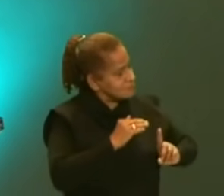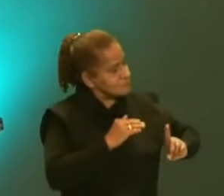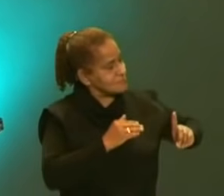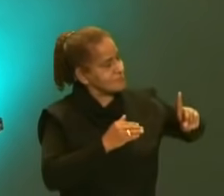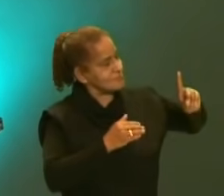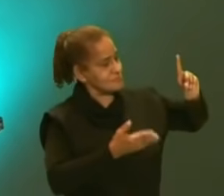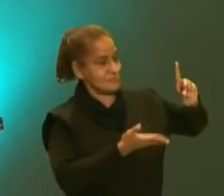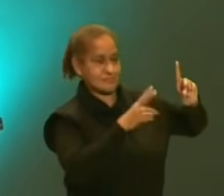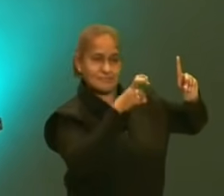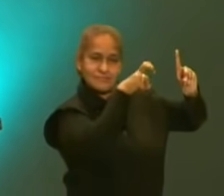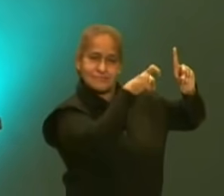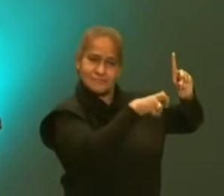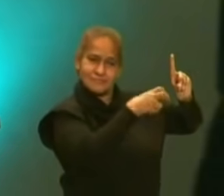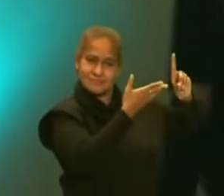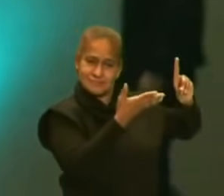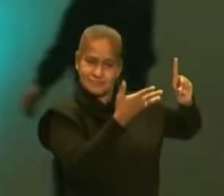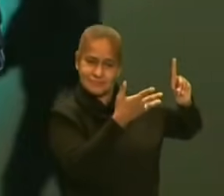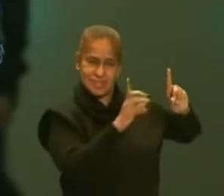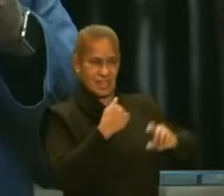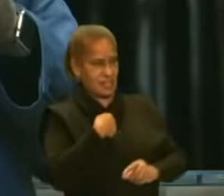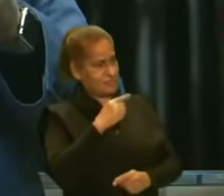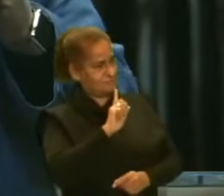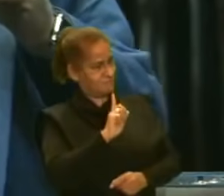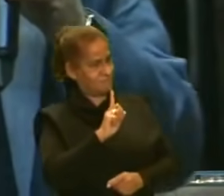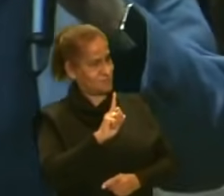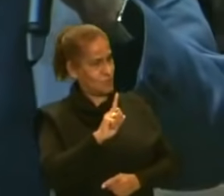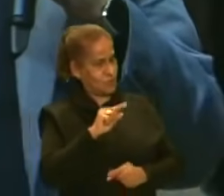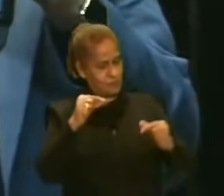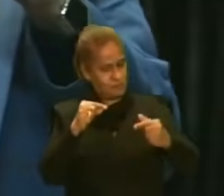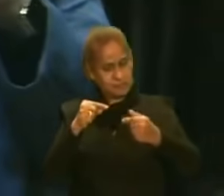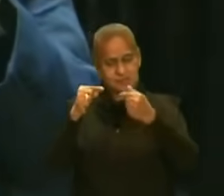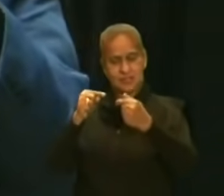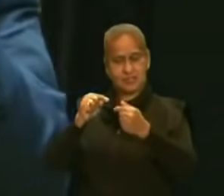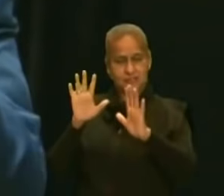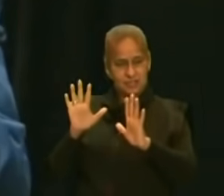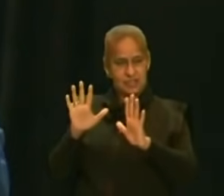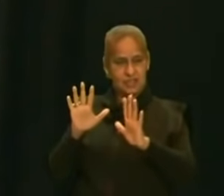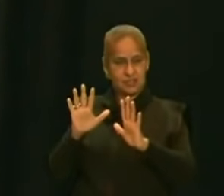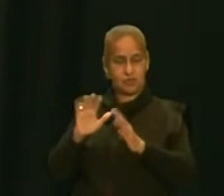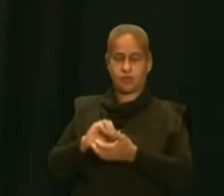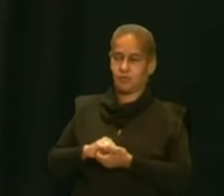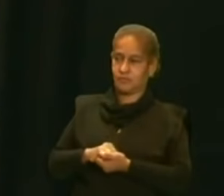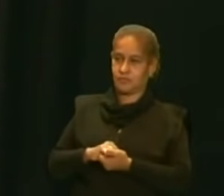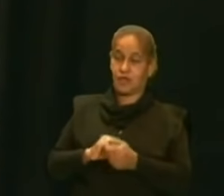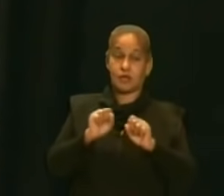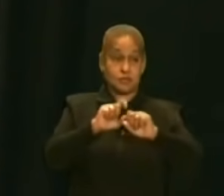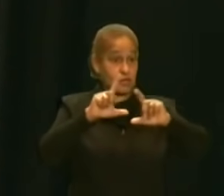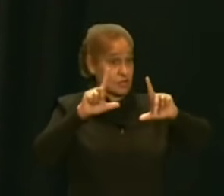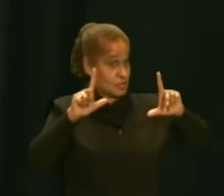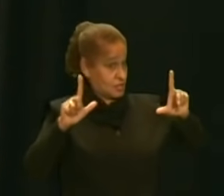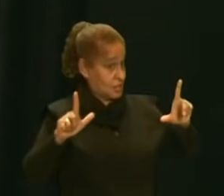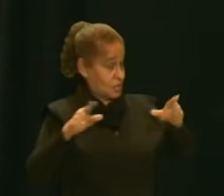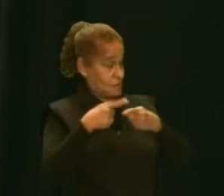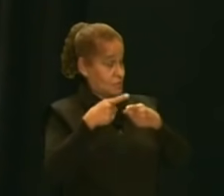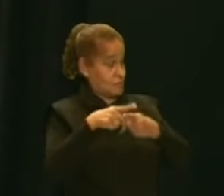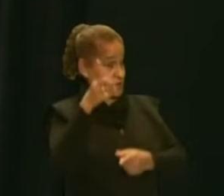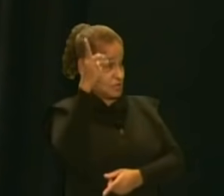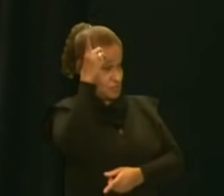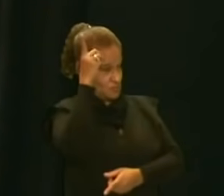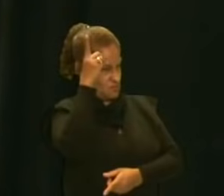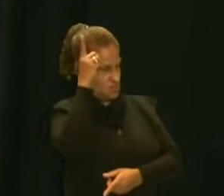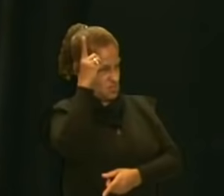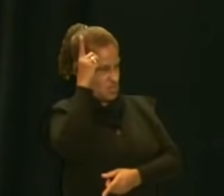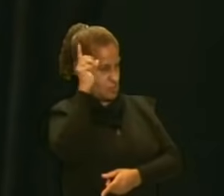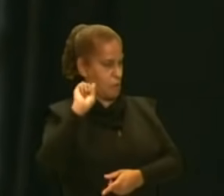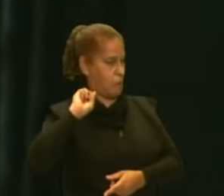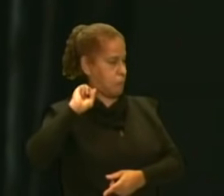Jesus. Eu não estou defendendo aqui, e eu vou deixar isso bem claro, porque o inimigo é astuto